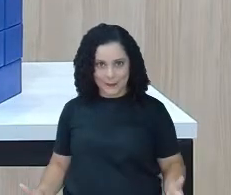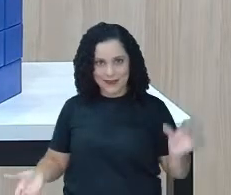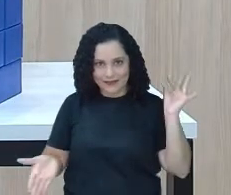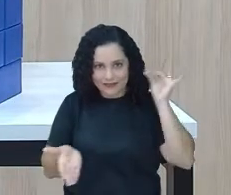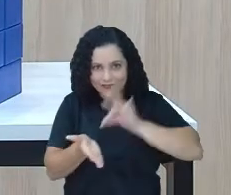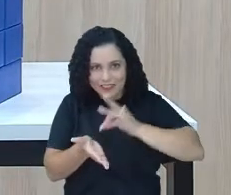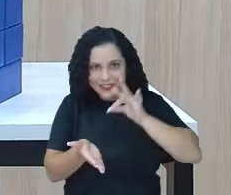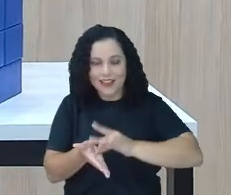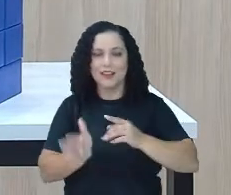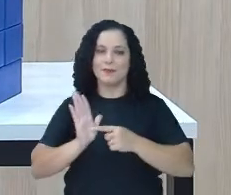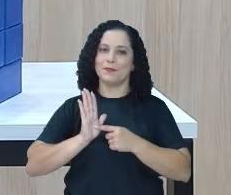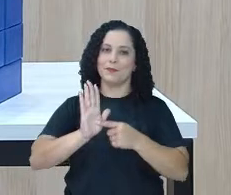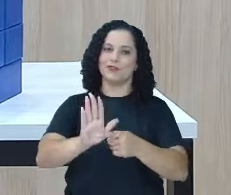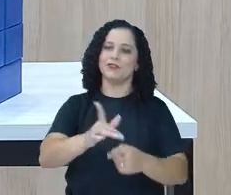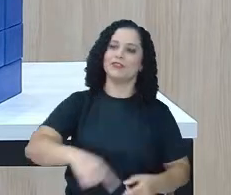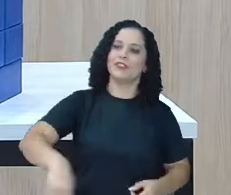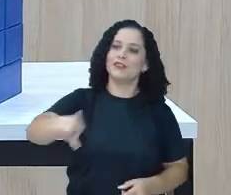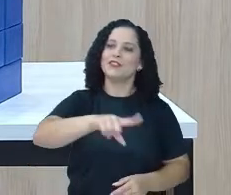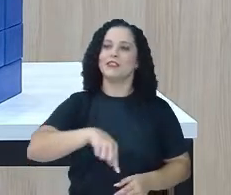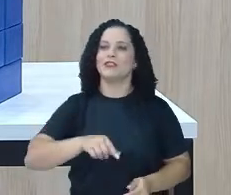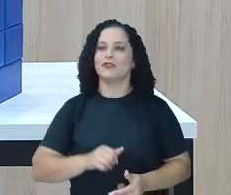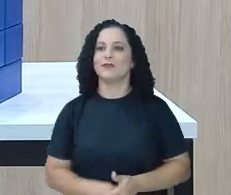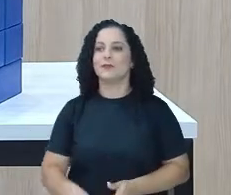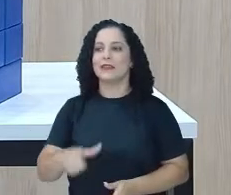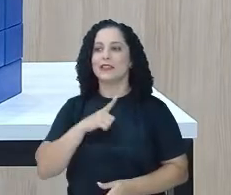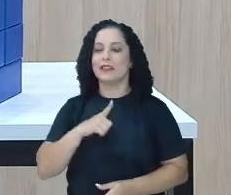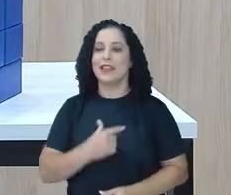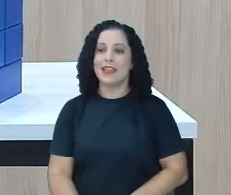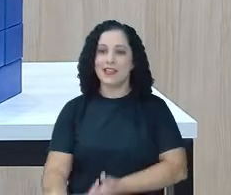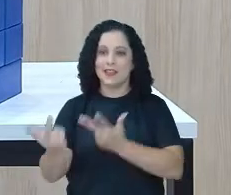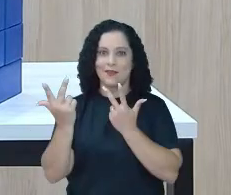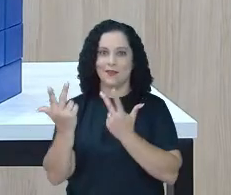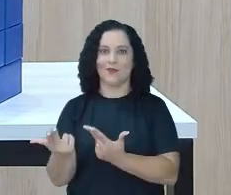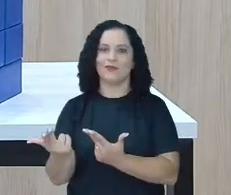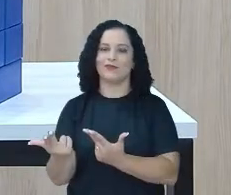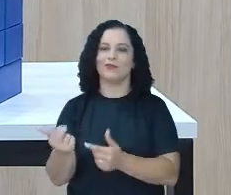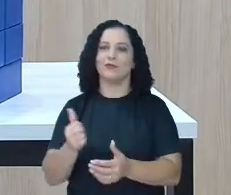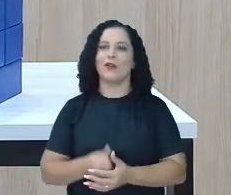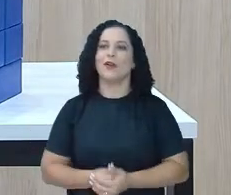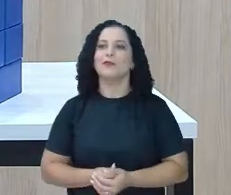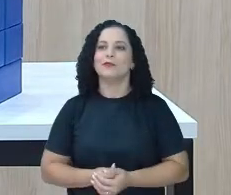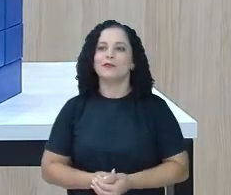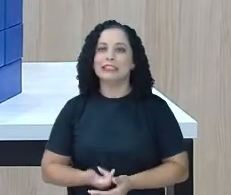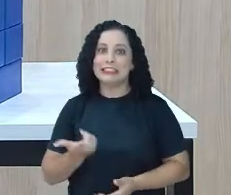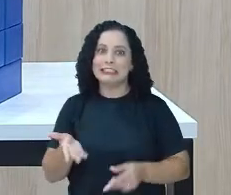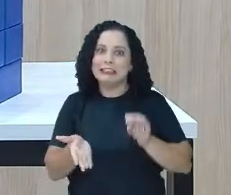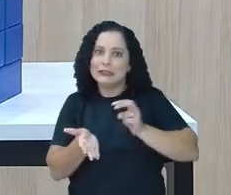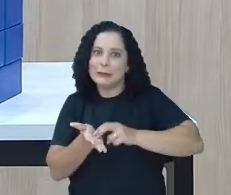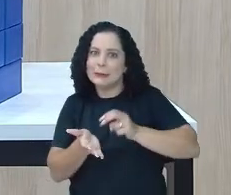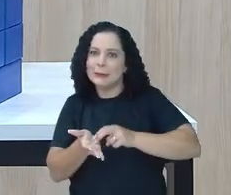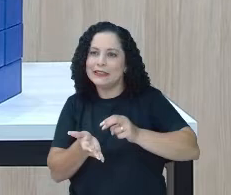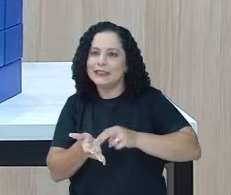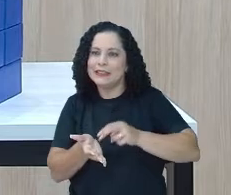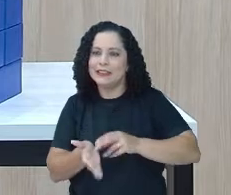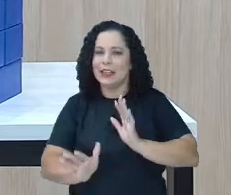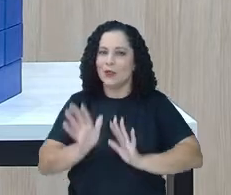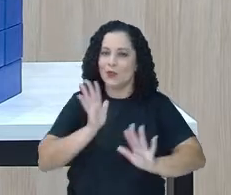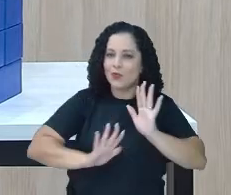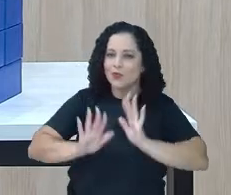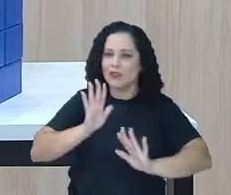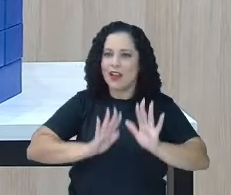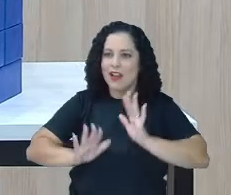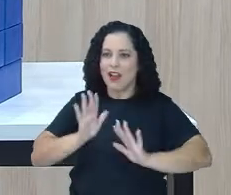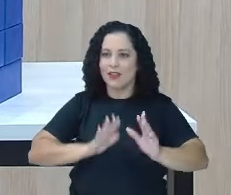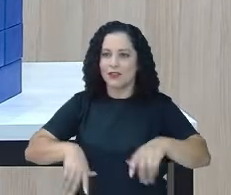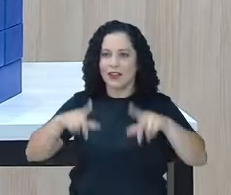mesmo a pilha para você dar uma olhadinha. Aqui a gente tem exatamente a mesma pilha, inclusive eu e Billy, a gente correu de manhã e teve o cuidado de colocar